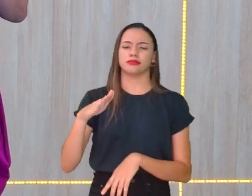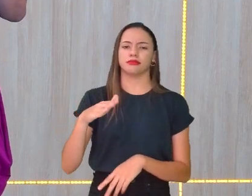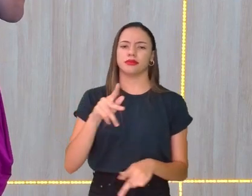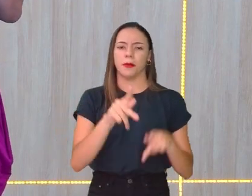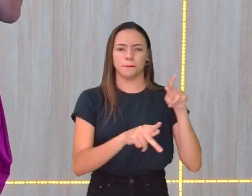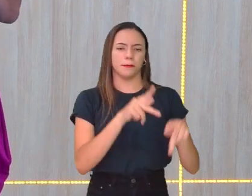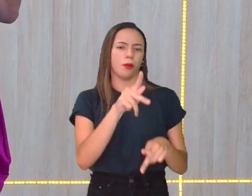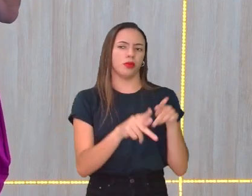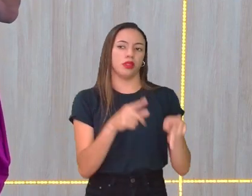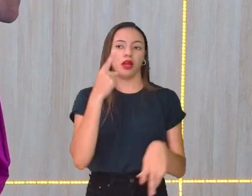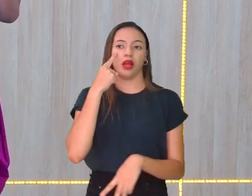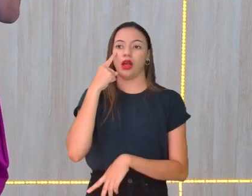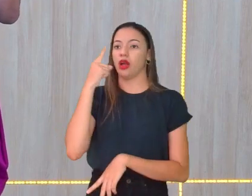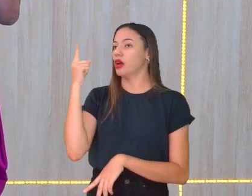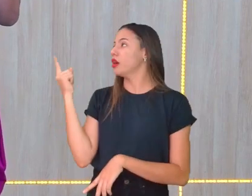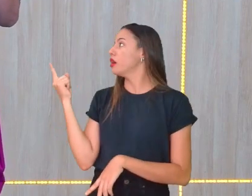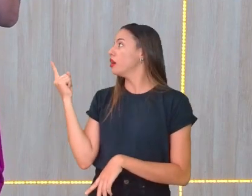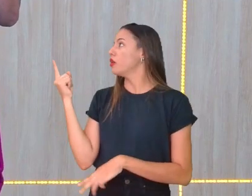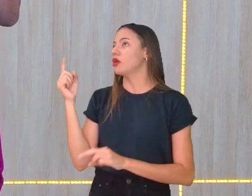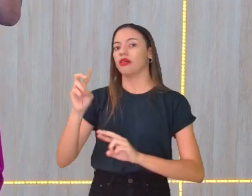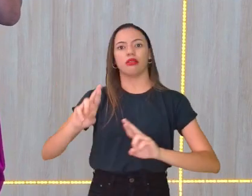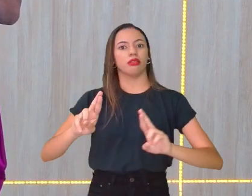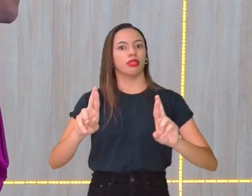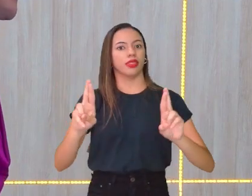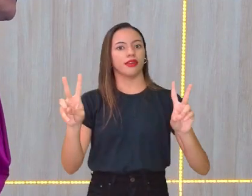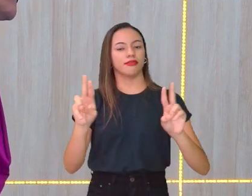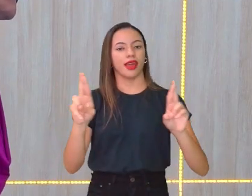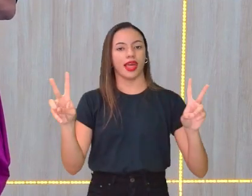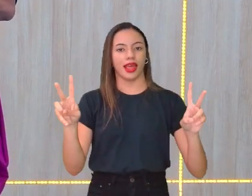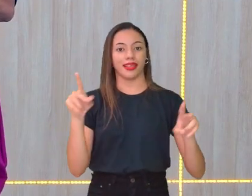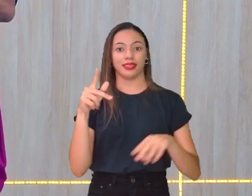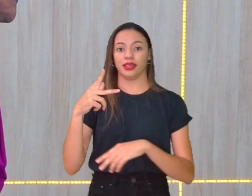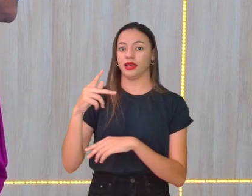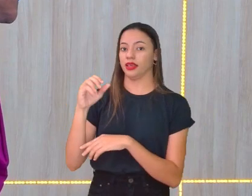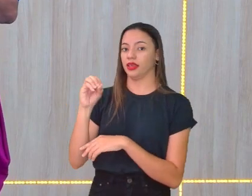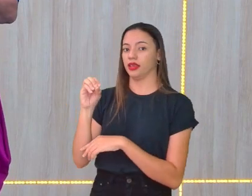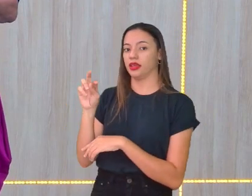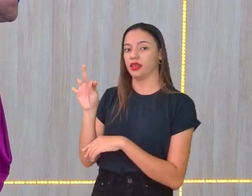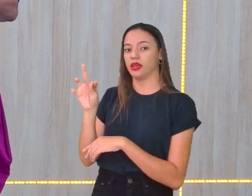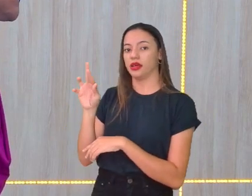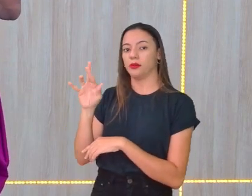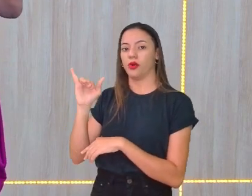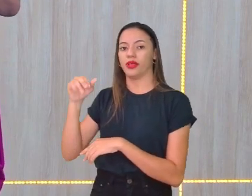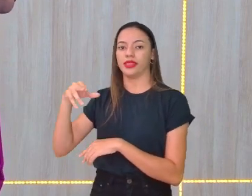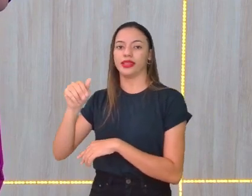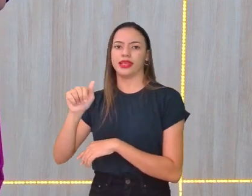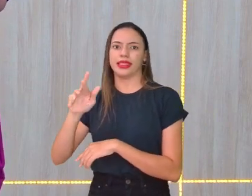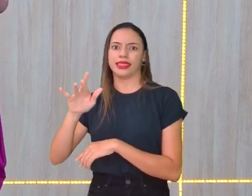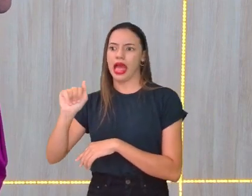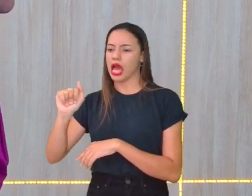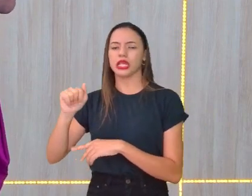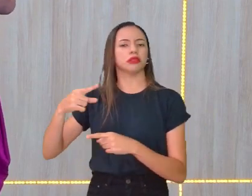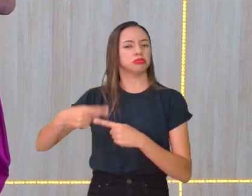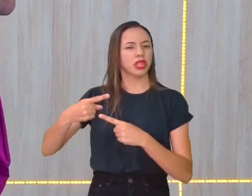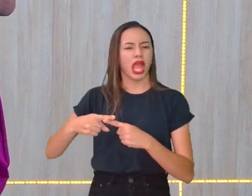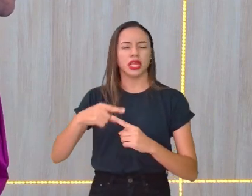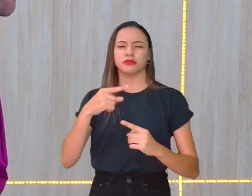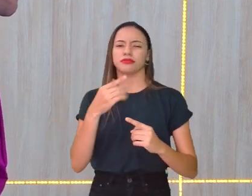vocês observam que é uma obra completamente diferente, tanto da de Portinari, que é uma obra elaborada, né, com cores,